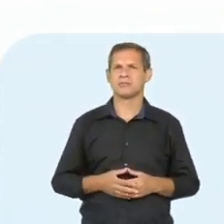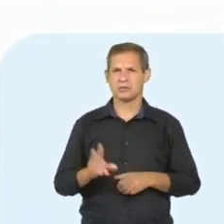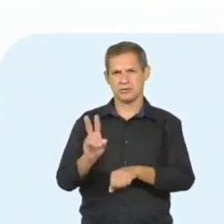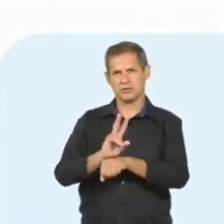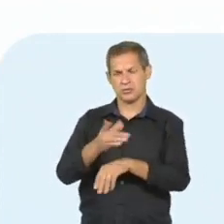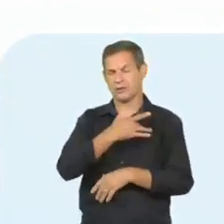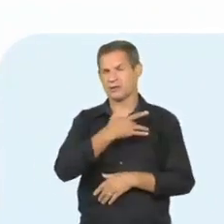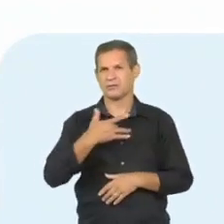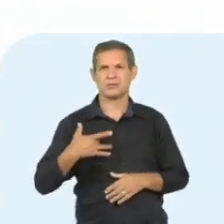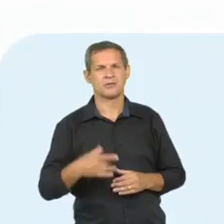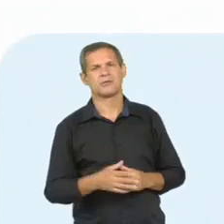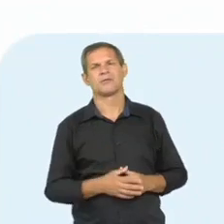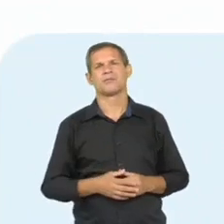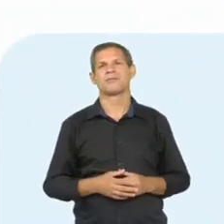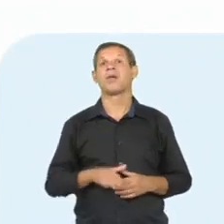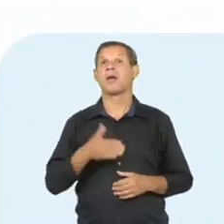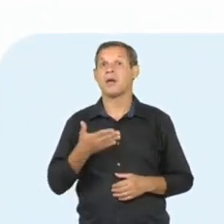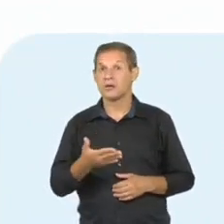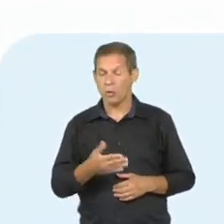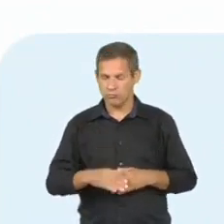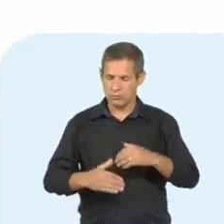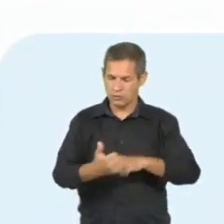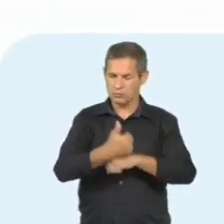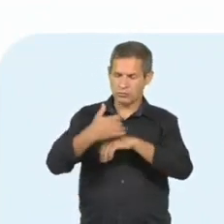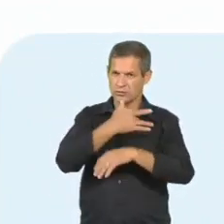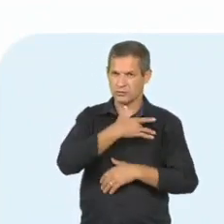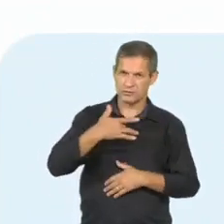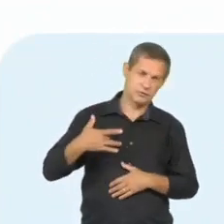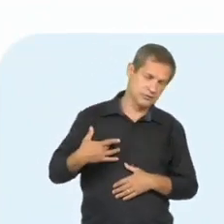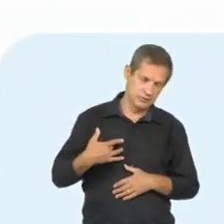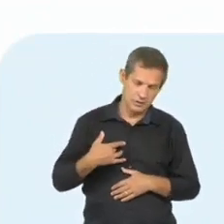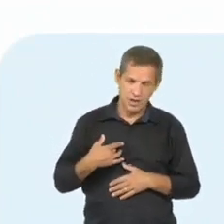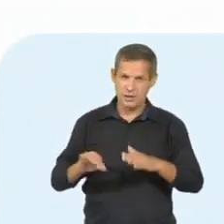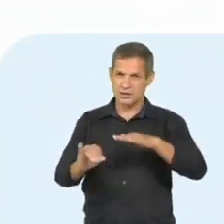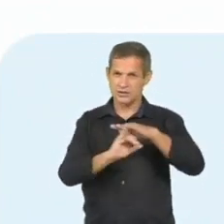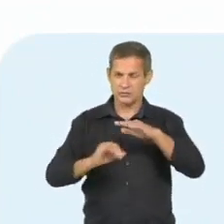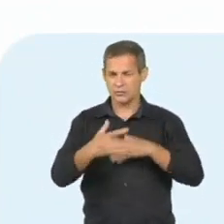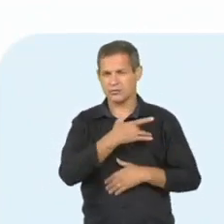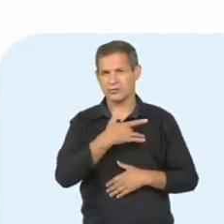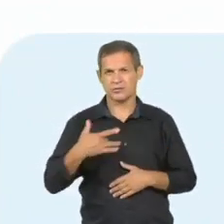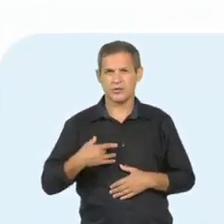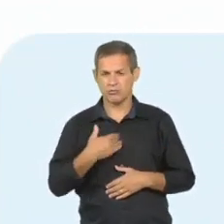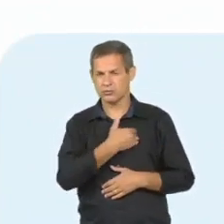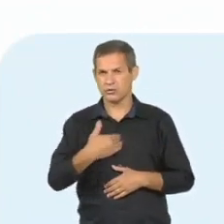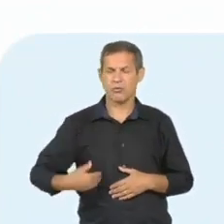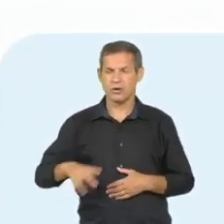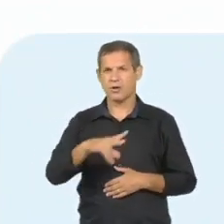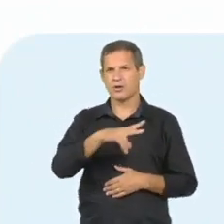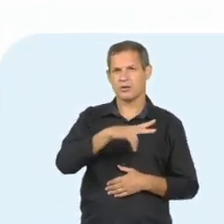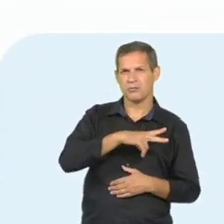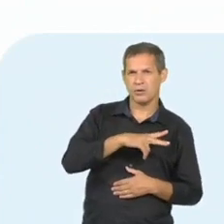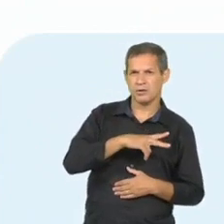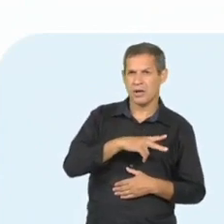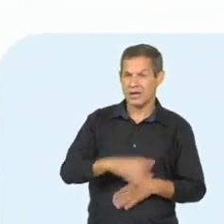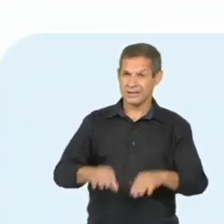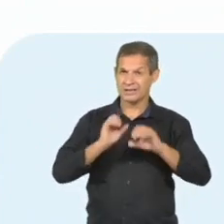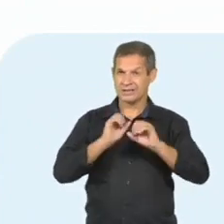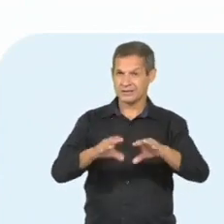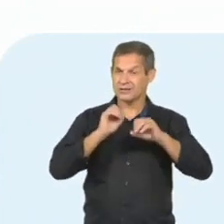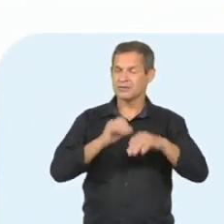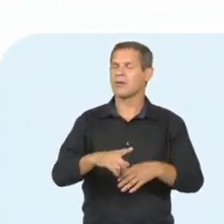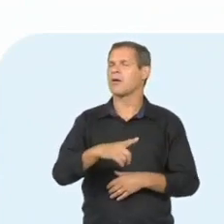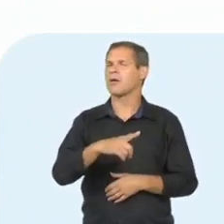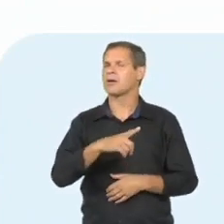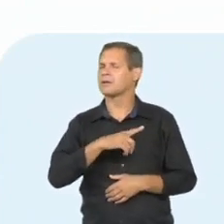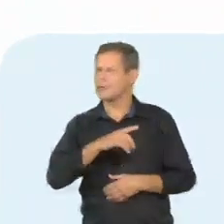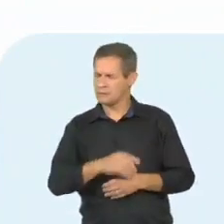Vigilância em Saúde. Então, aí os profissionais de saúde e de instituições de saúde pública e privada e de ensino, eles